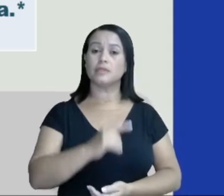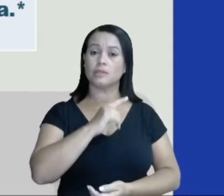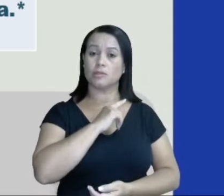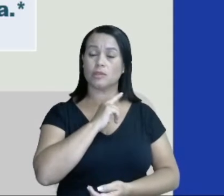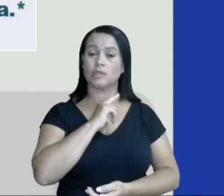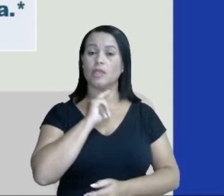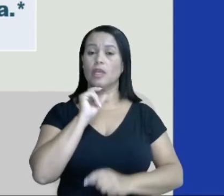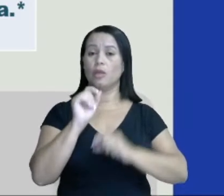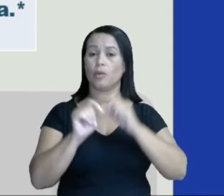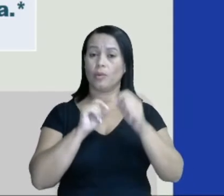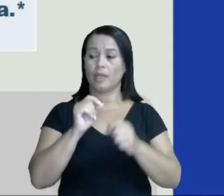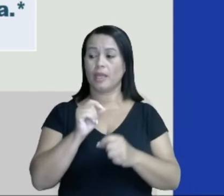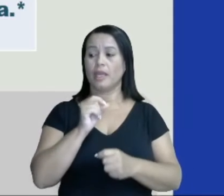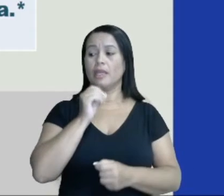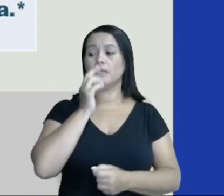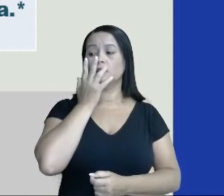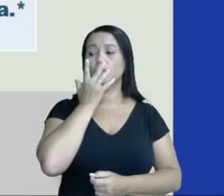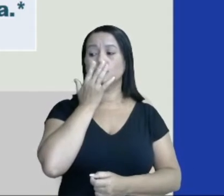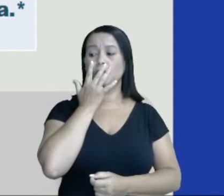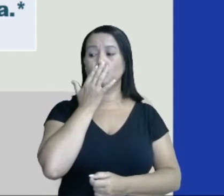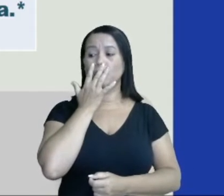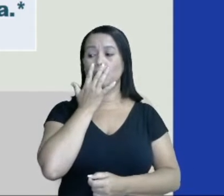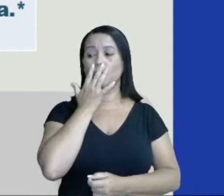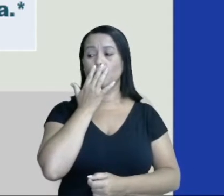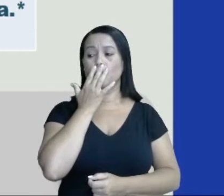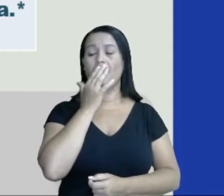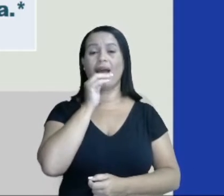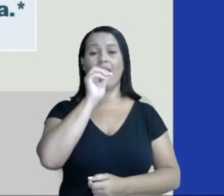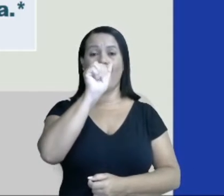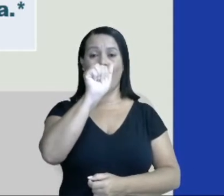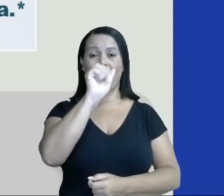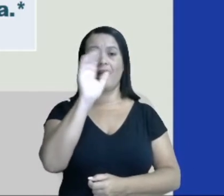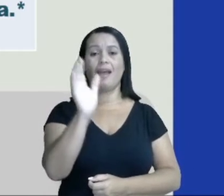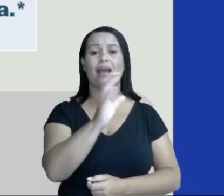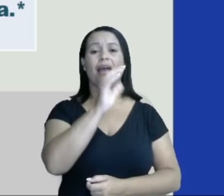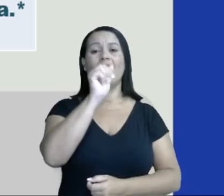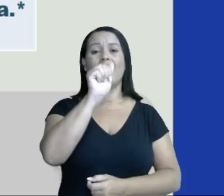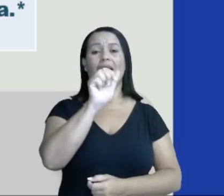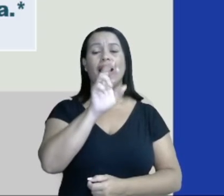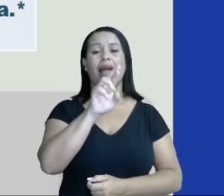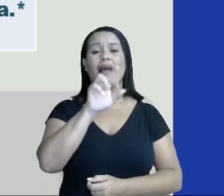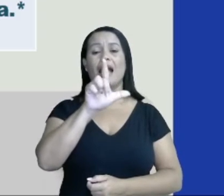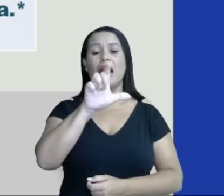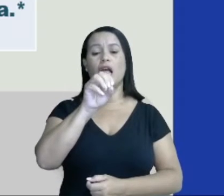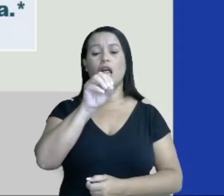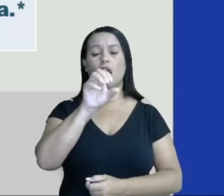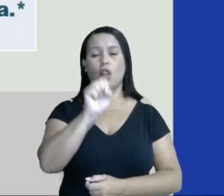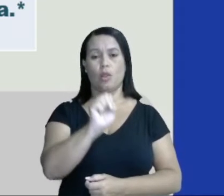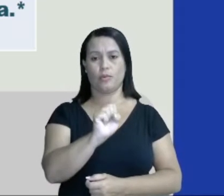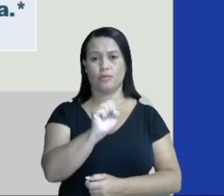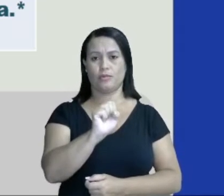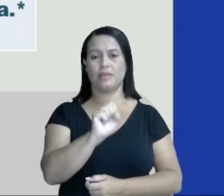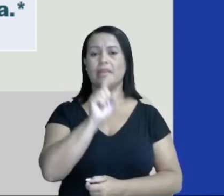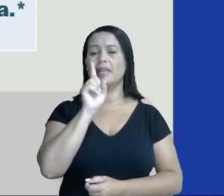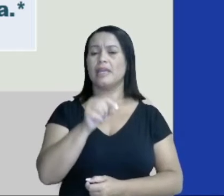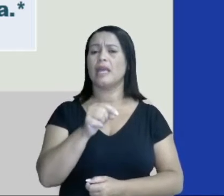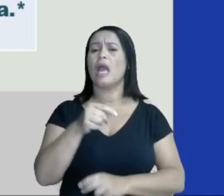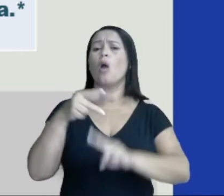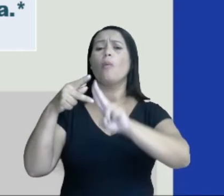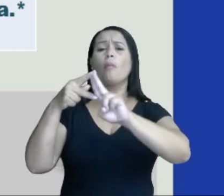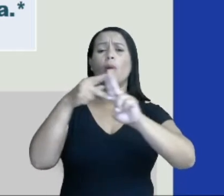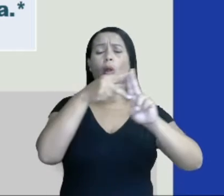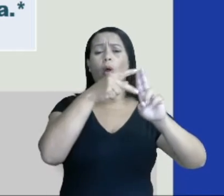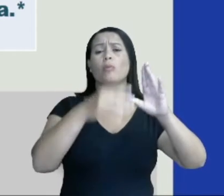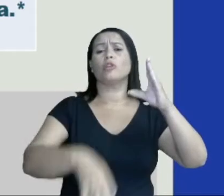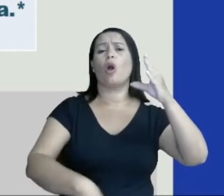tenho destacado a Carlos, que vai ser o nosso pronome de complemento